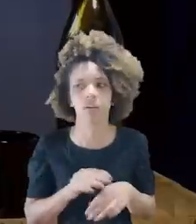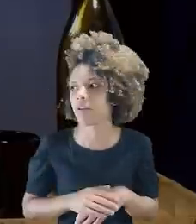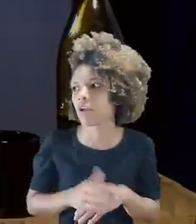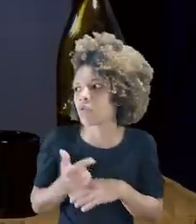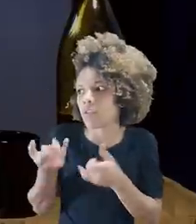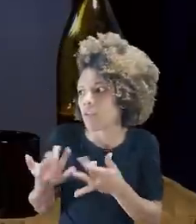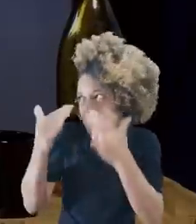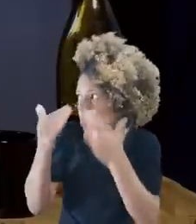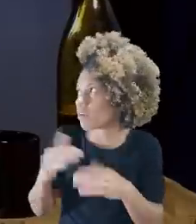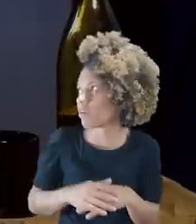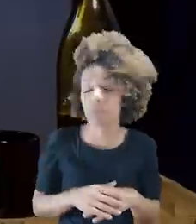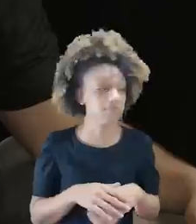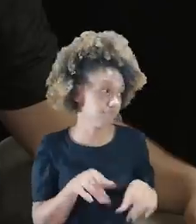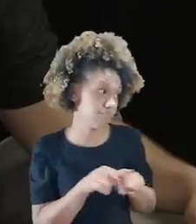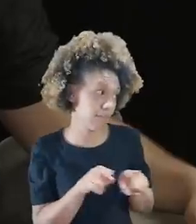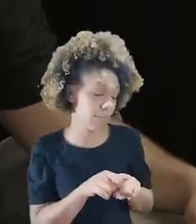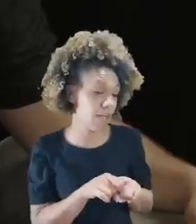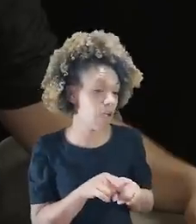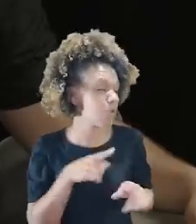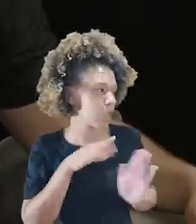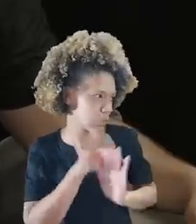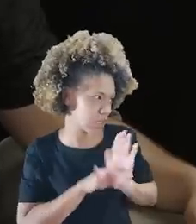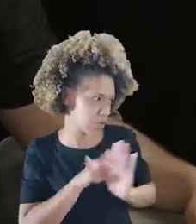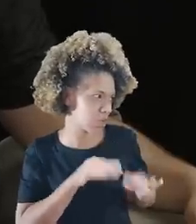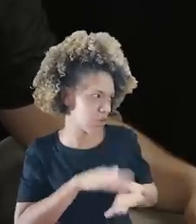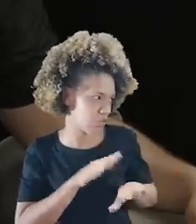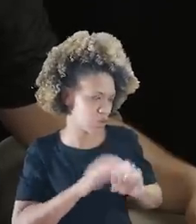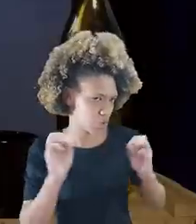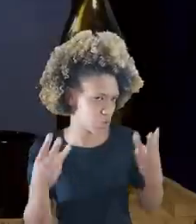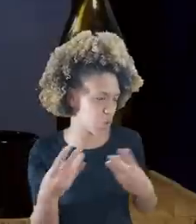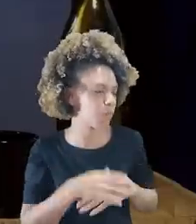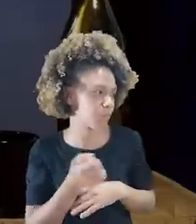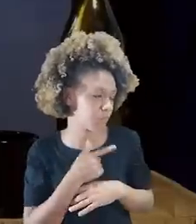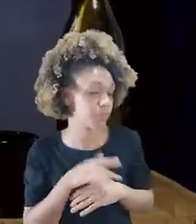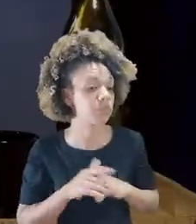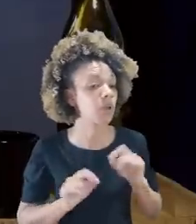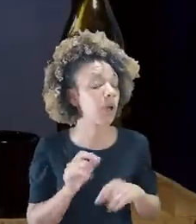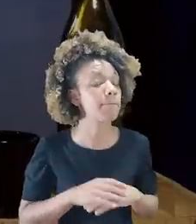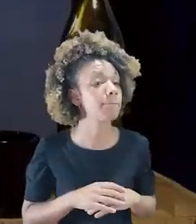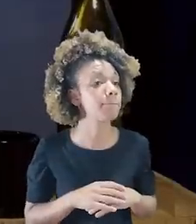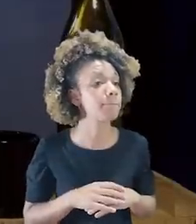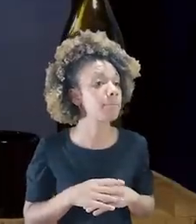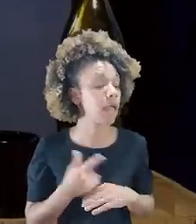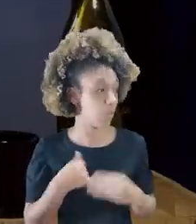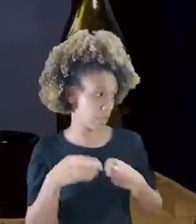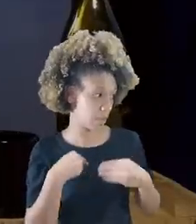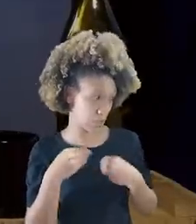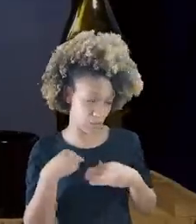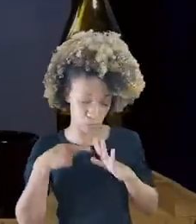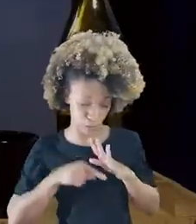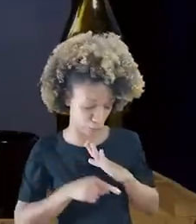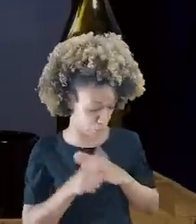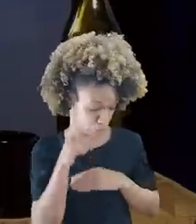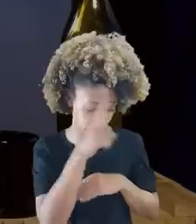isso n ninguém para mais Rod tem uma roda que tá girando devia tudo parar à 6 da tarde já é o